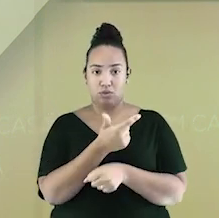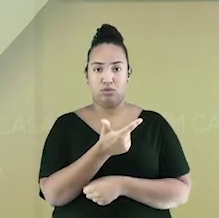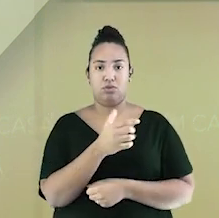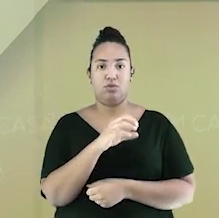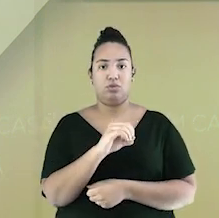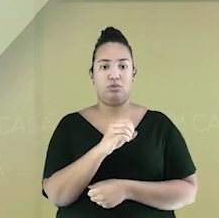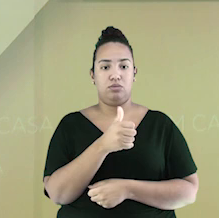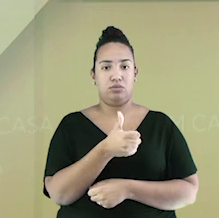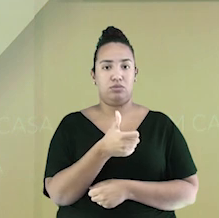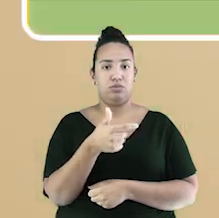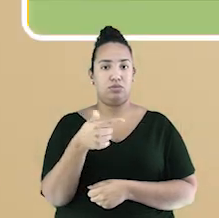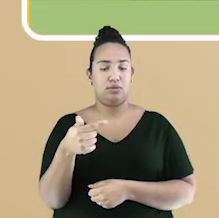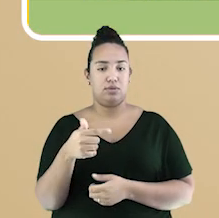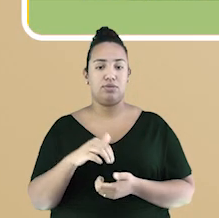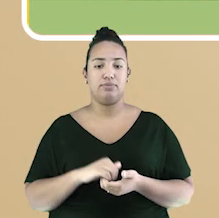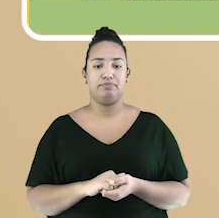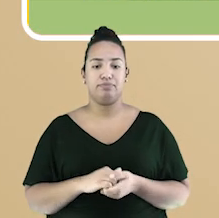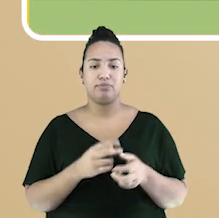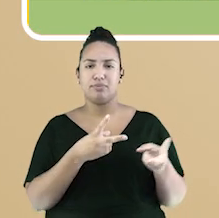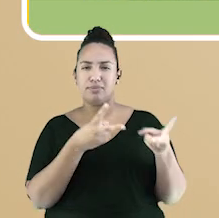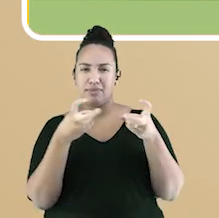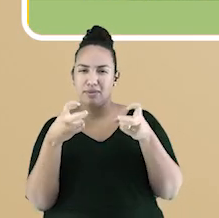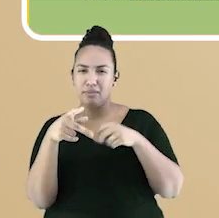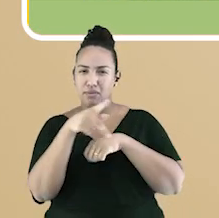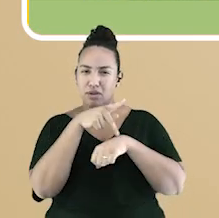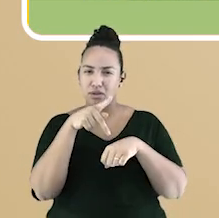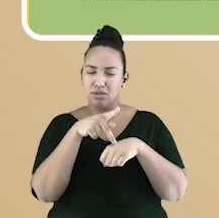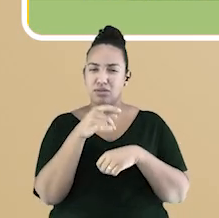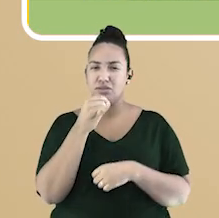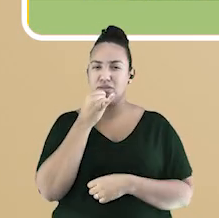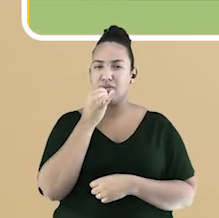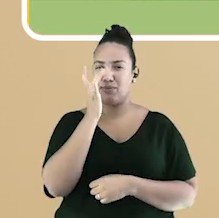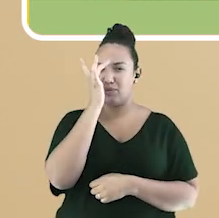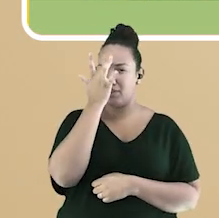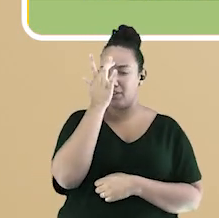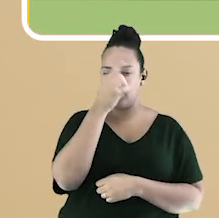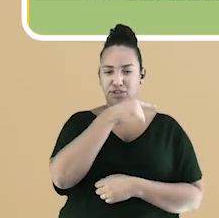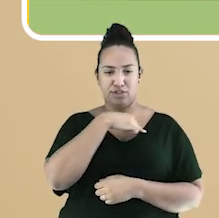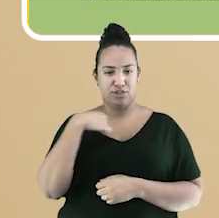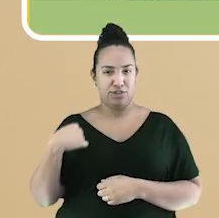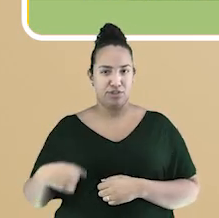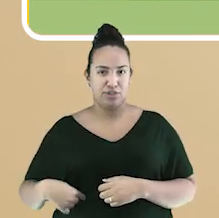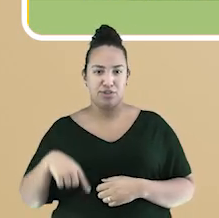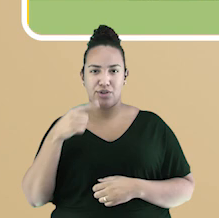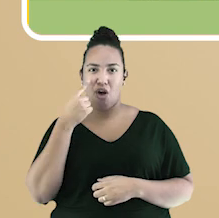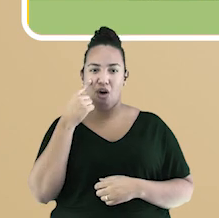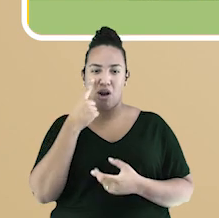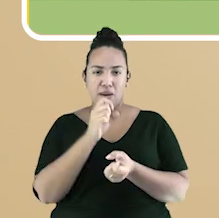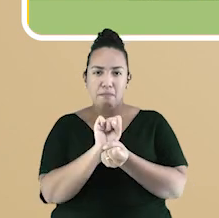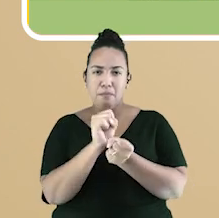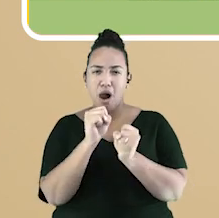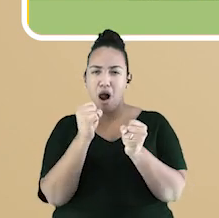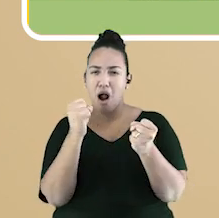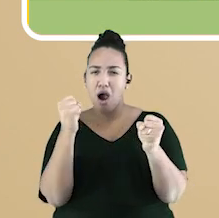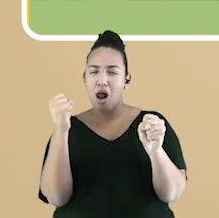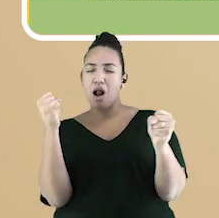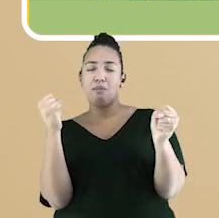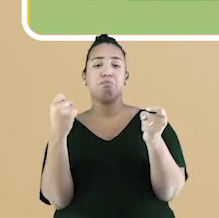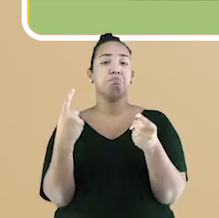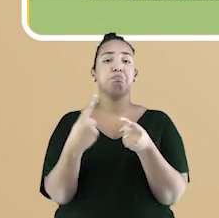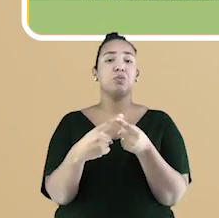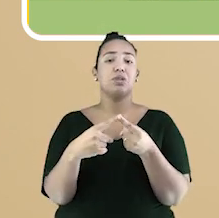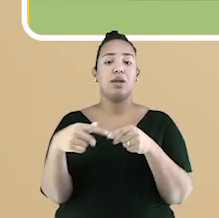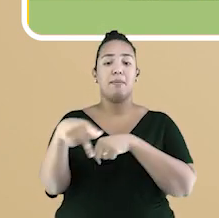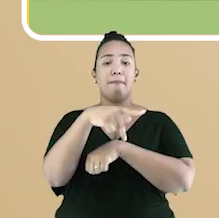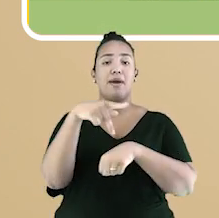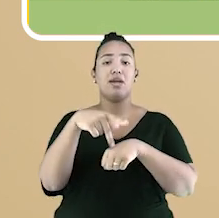de 2017. Percebam como países como a Índia e a China aparecem muito grandes, devido